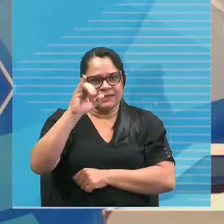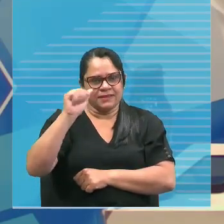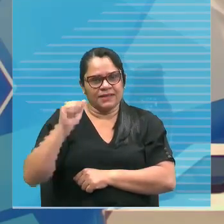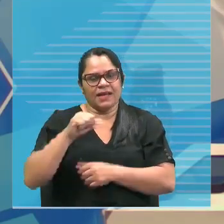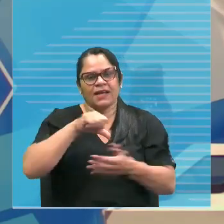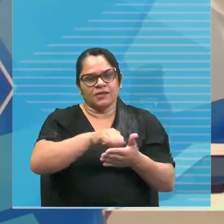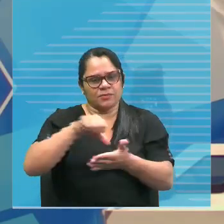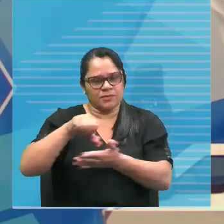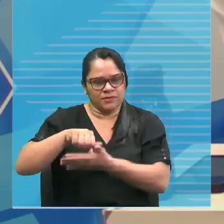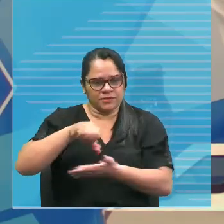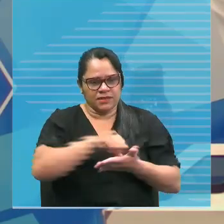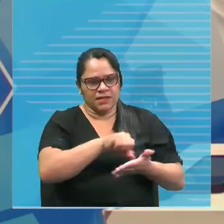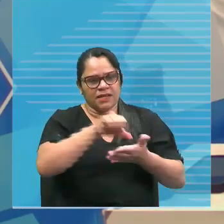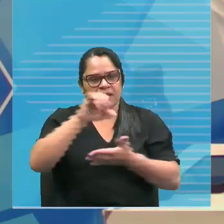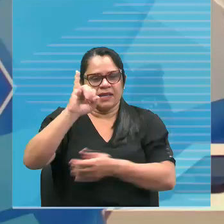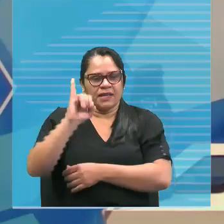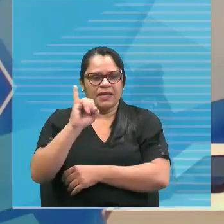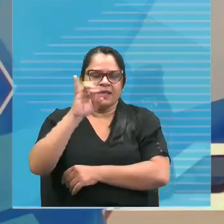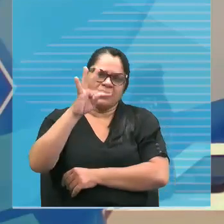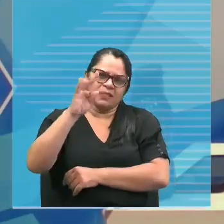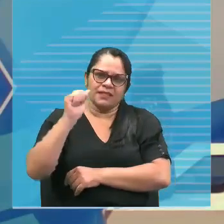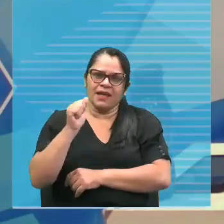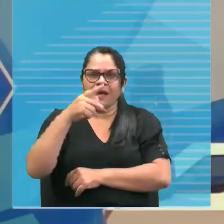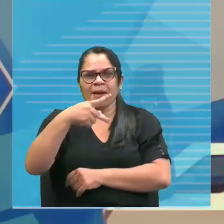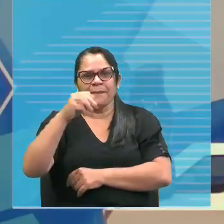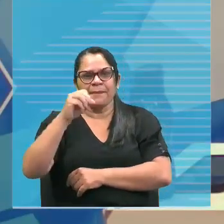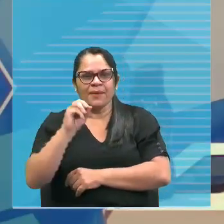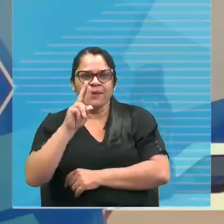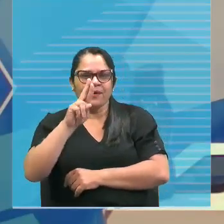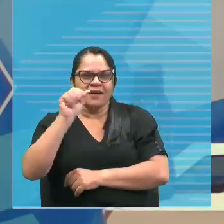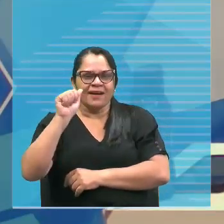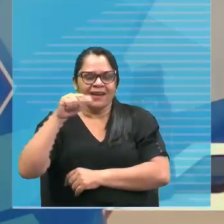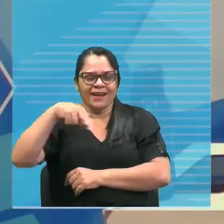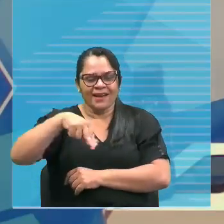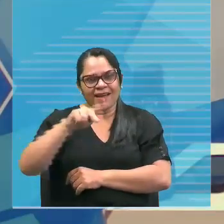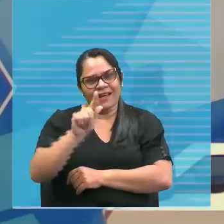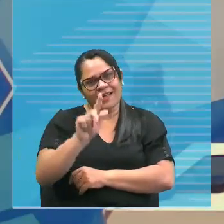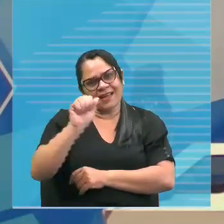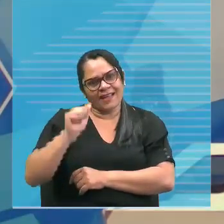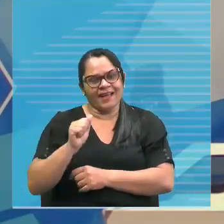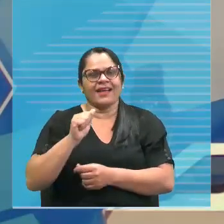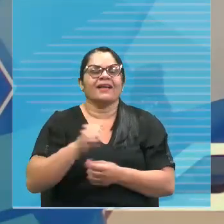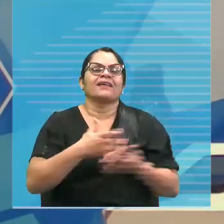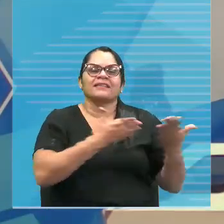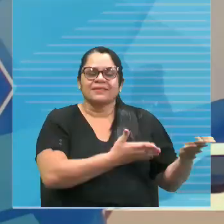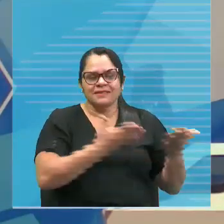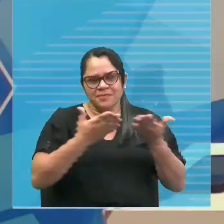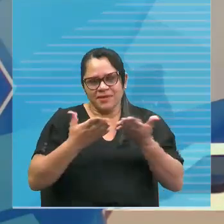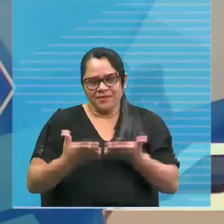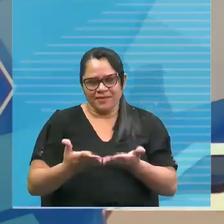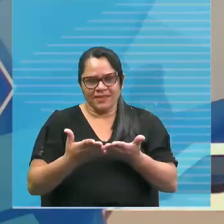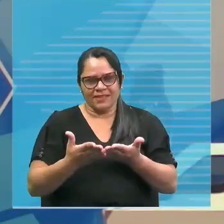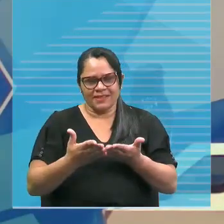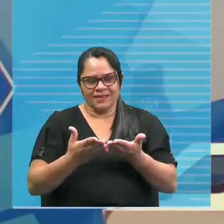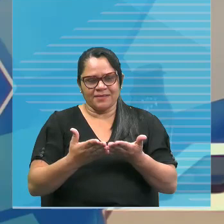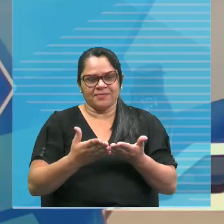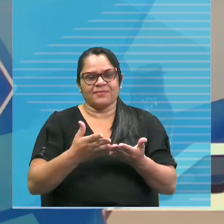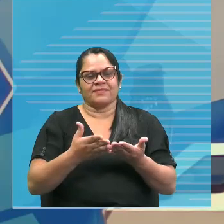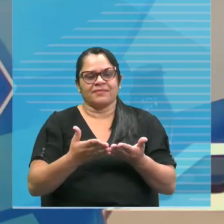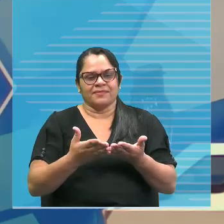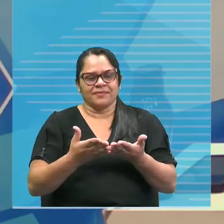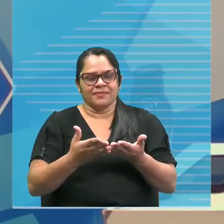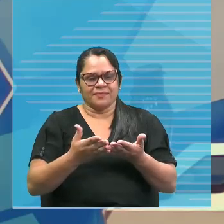da Judas Sergipe Olha só Patrícia bem-vinda bem-vinda